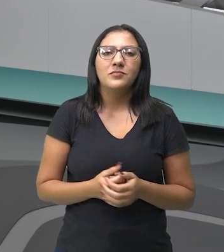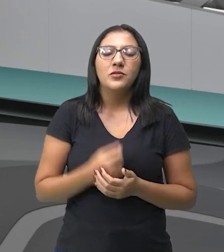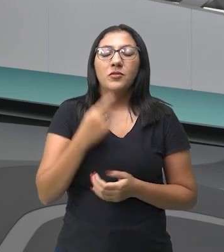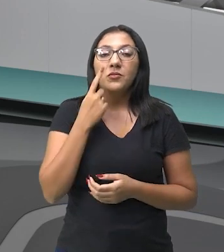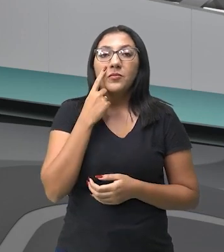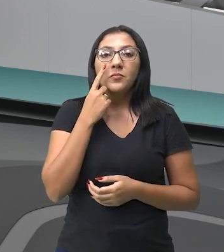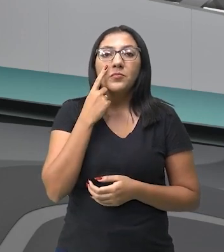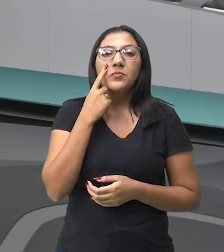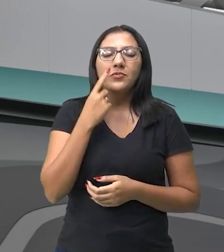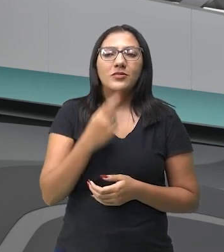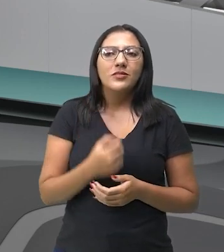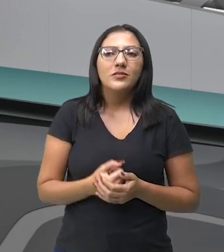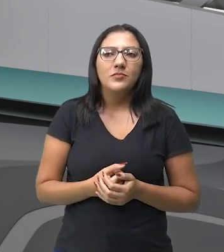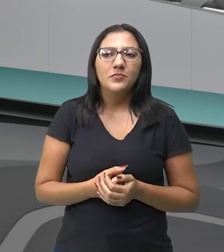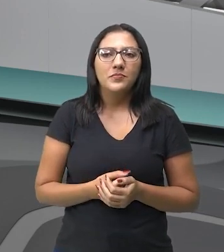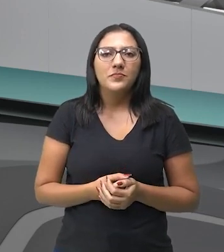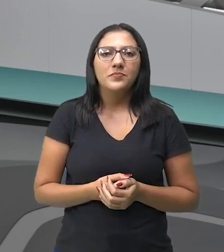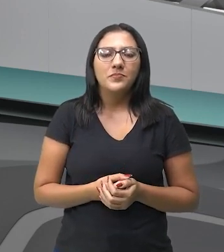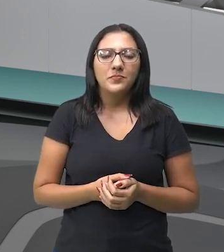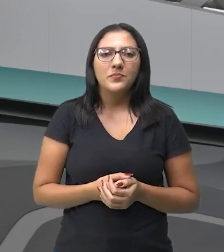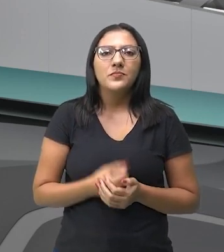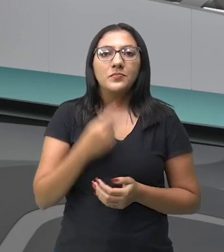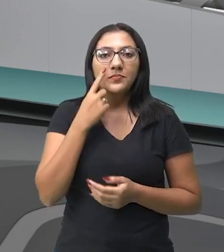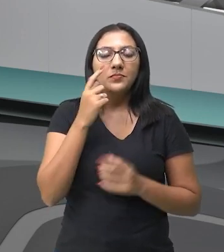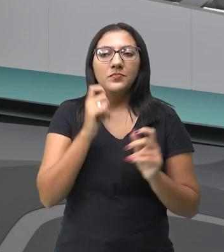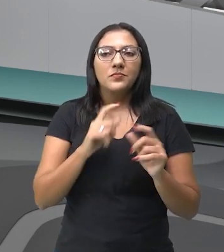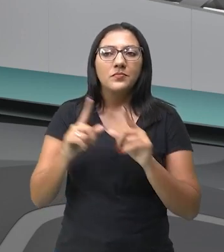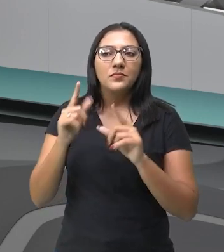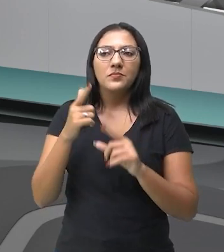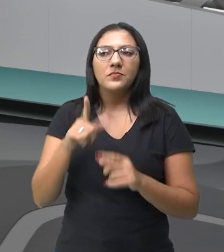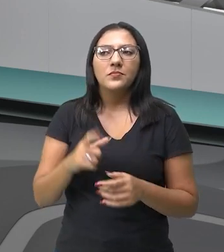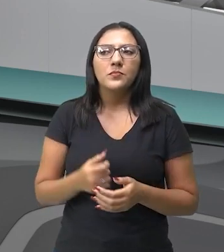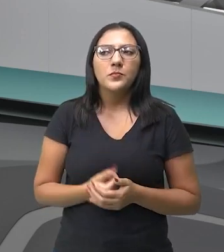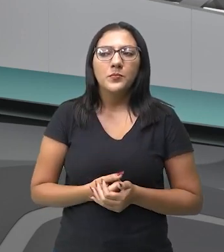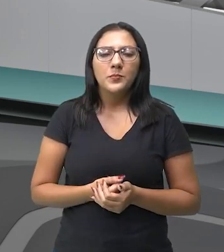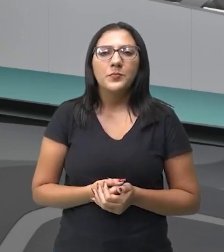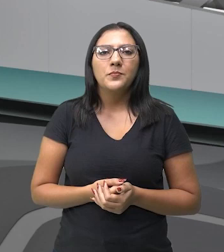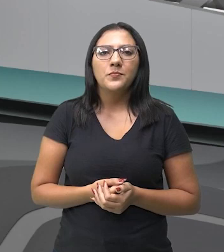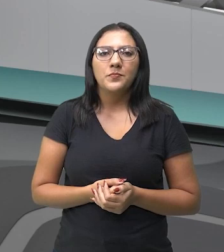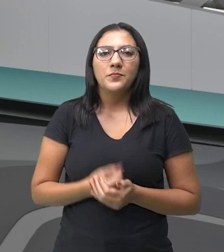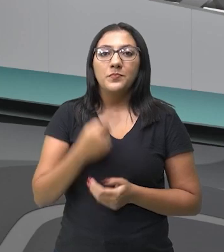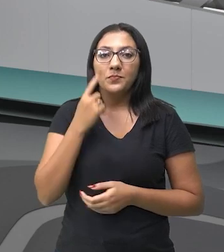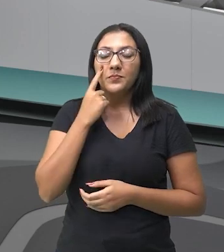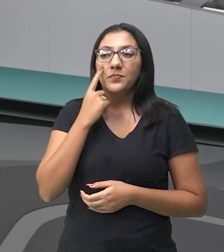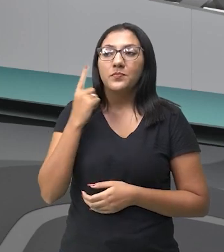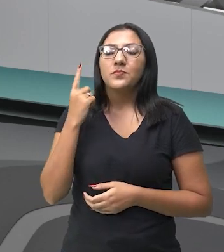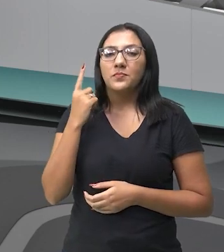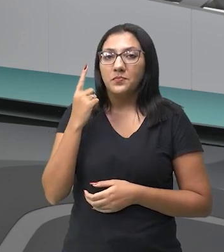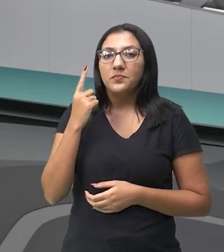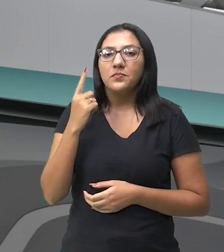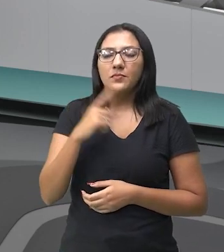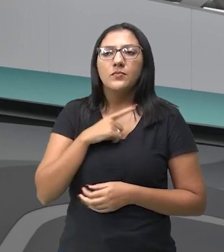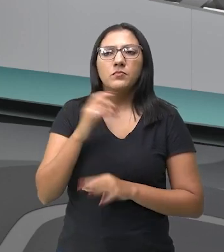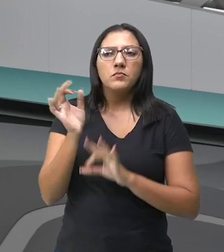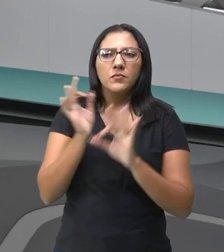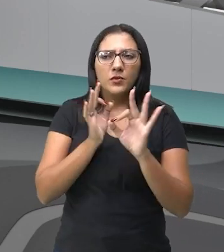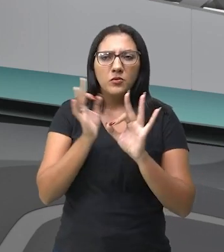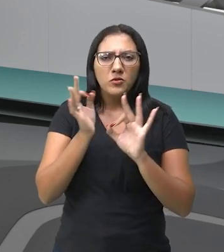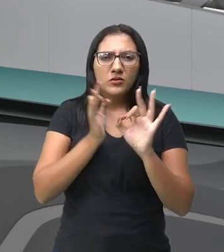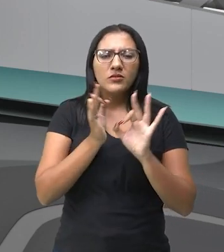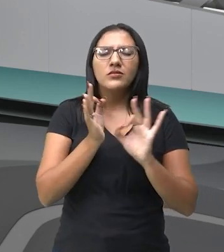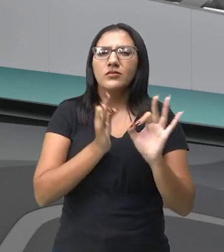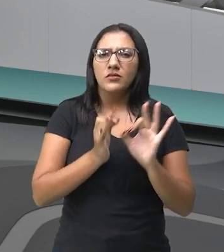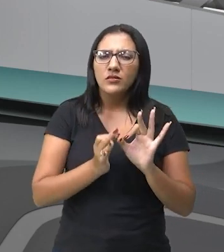Completinho, bonitinho, informações verbais e não verbais aparecendo aqui. Mas